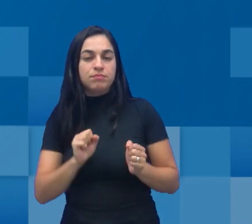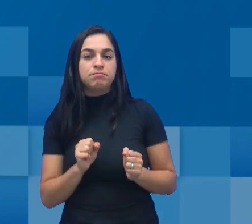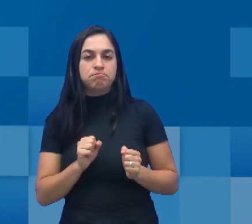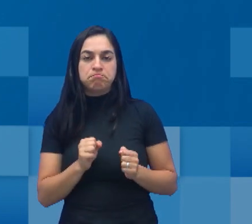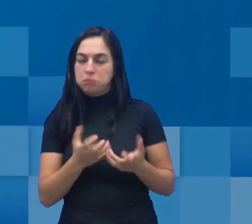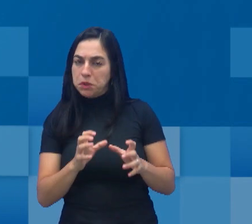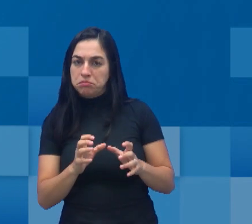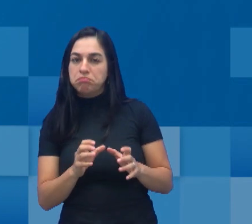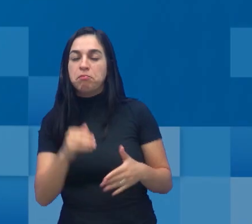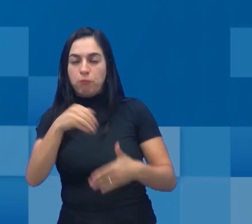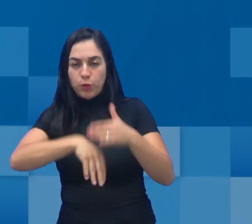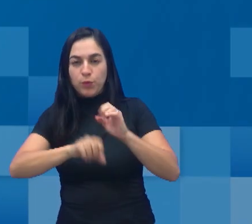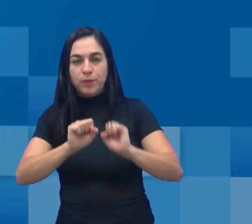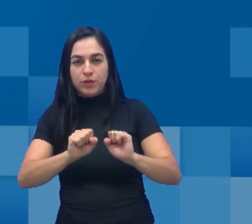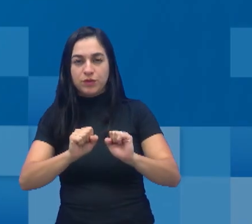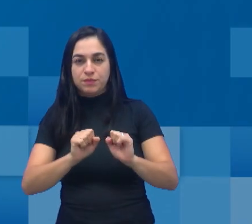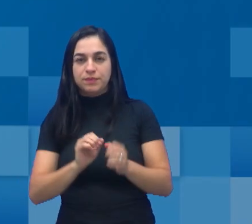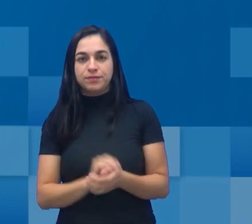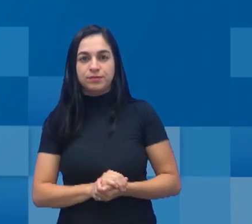votação.